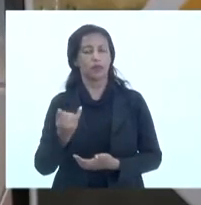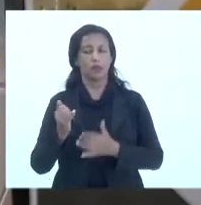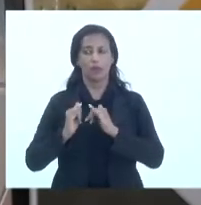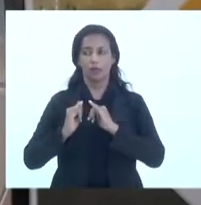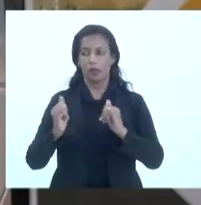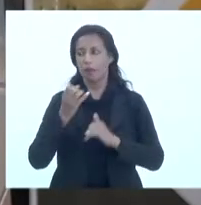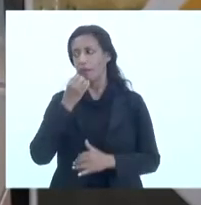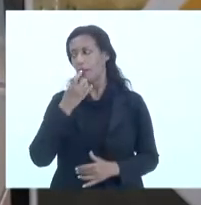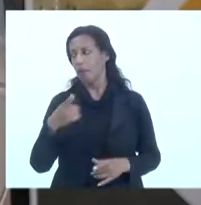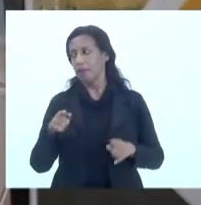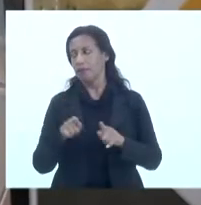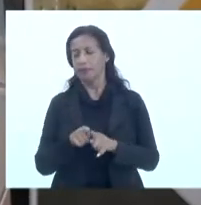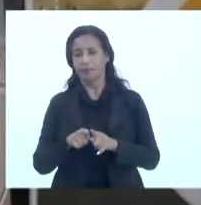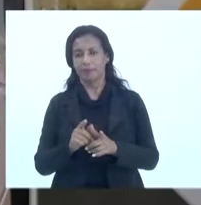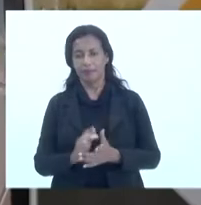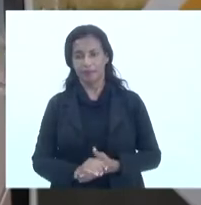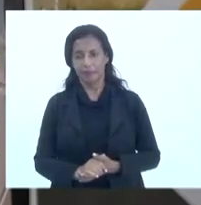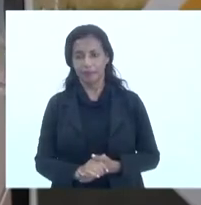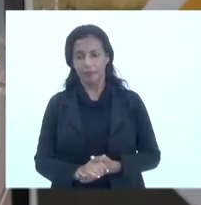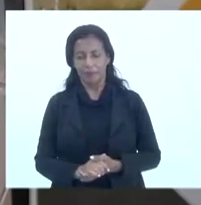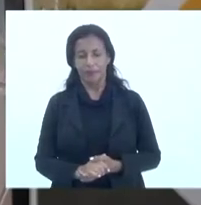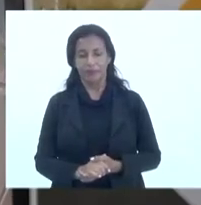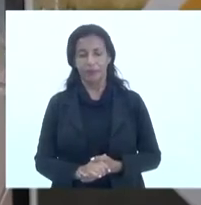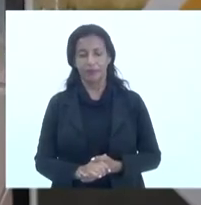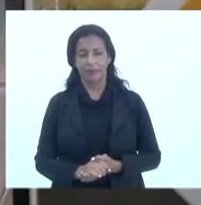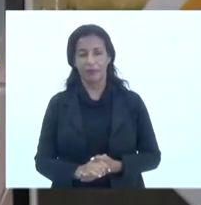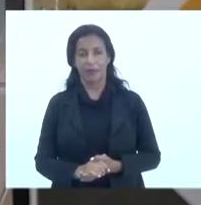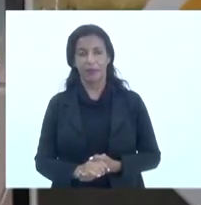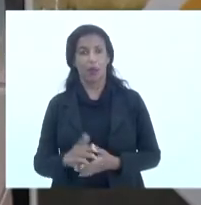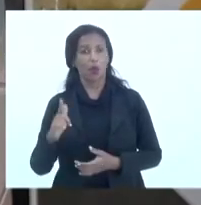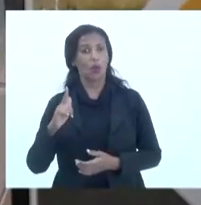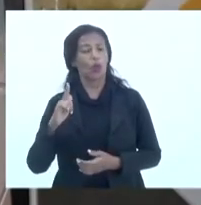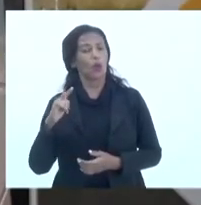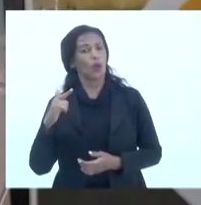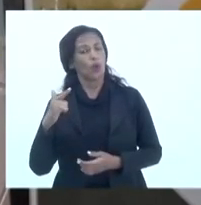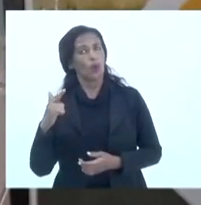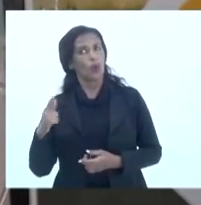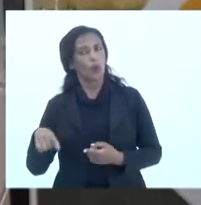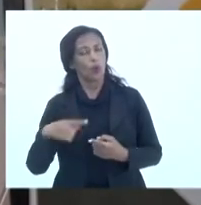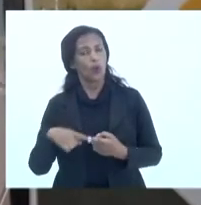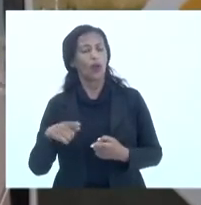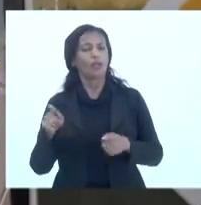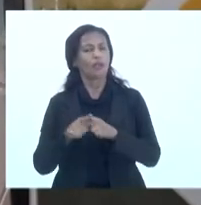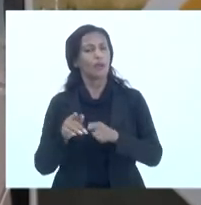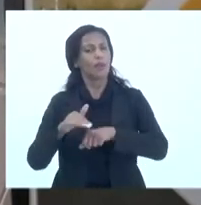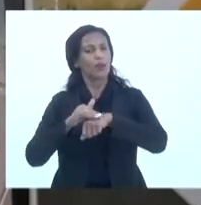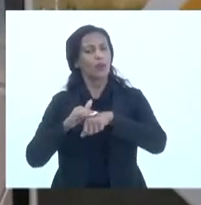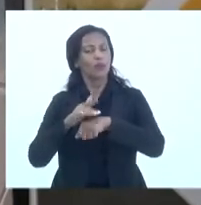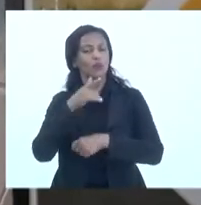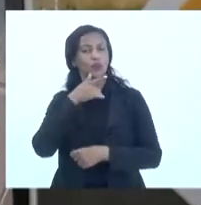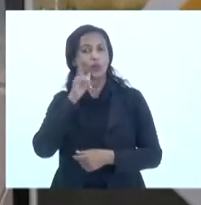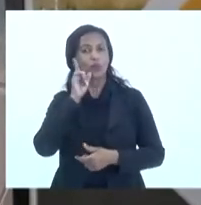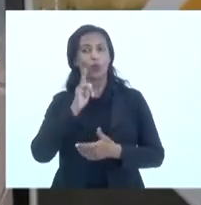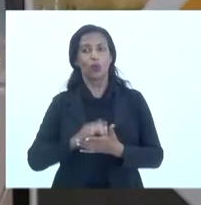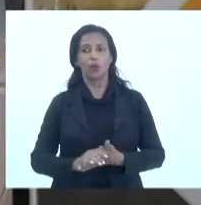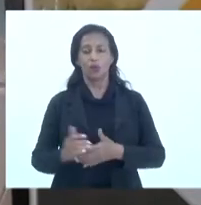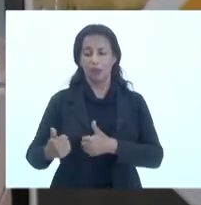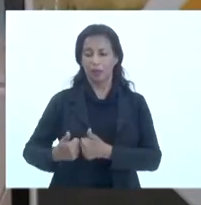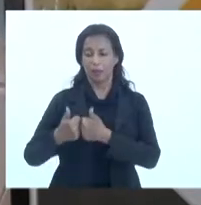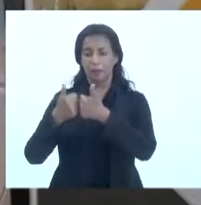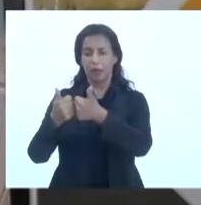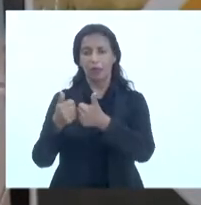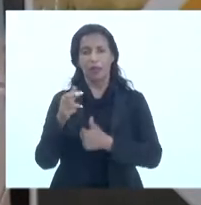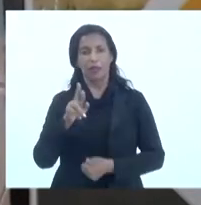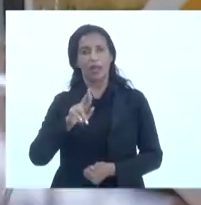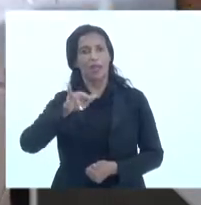boa também. Outra coisa também é que a gente falou lá também ontem, sobre a melhoria das